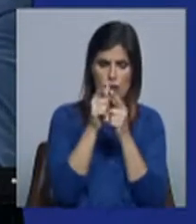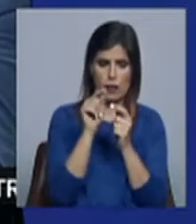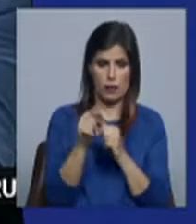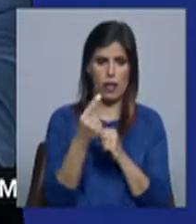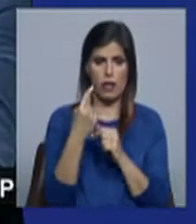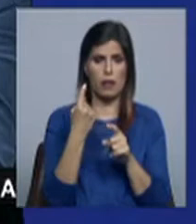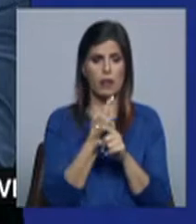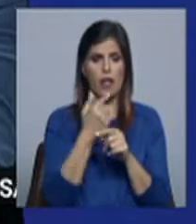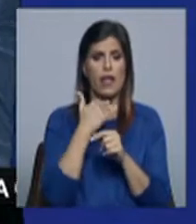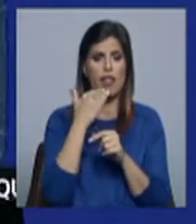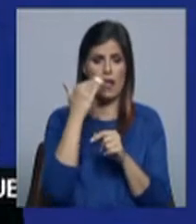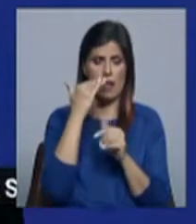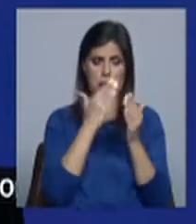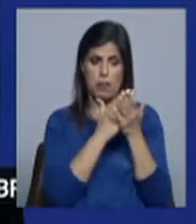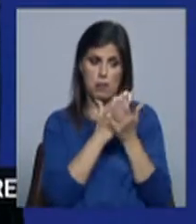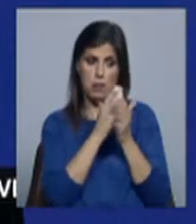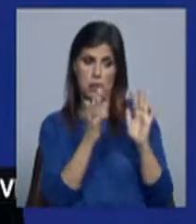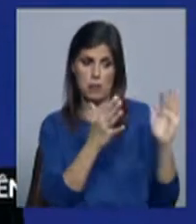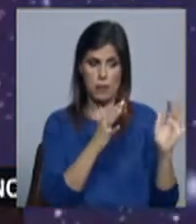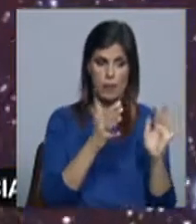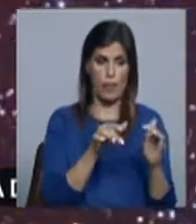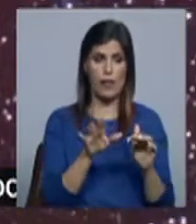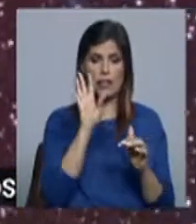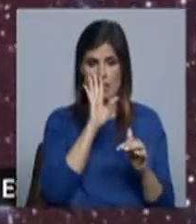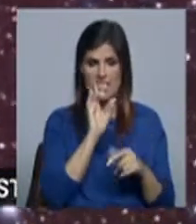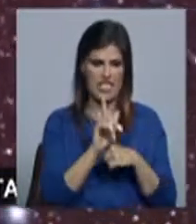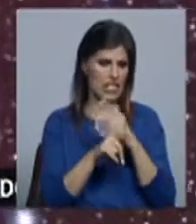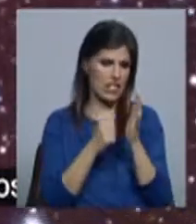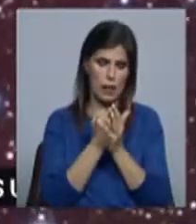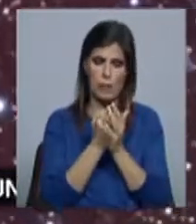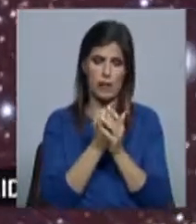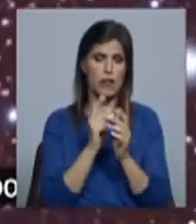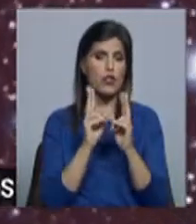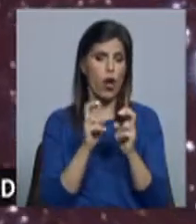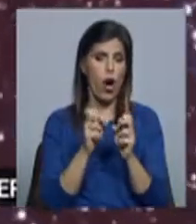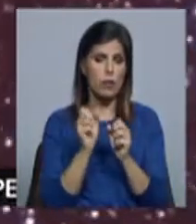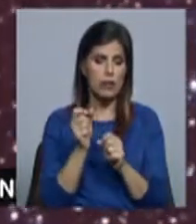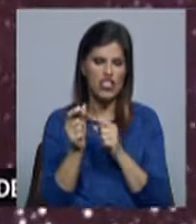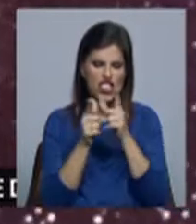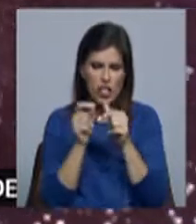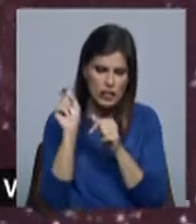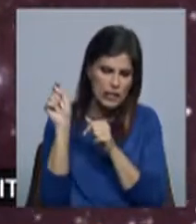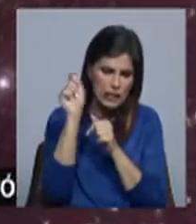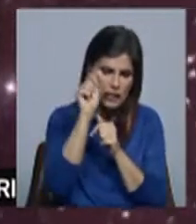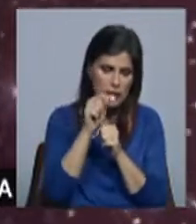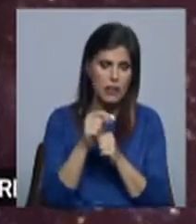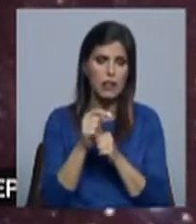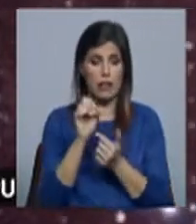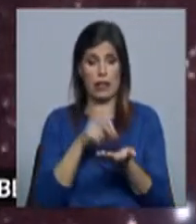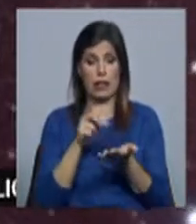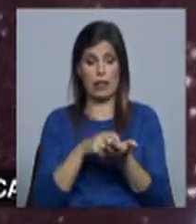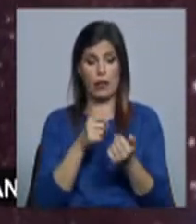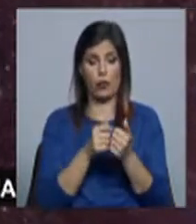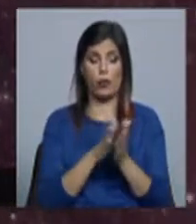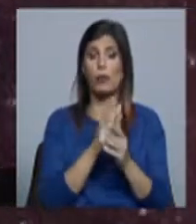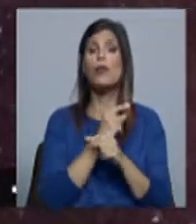com uma idade intermédia. Sempre que se descobre um novo enxame de estrelas, os astrónomos ficam absolutamente extasiados. E porquê? Porque são